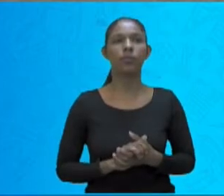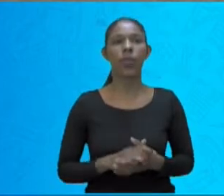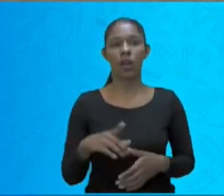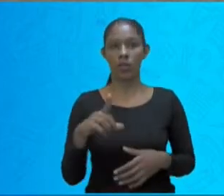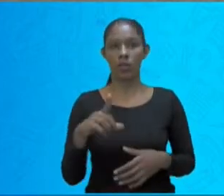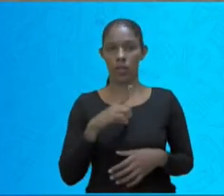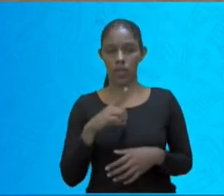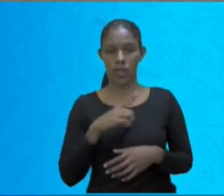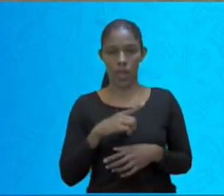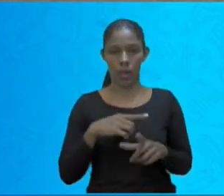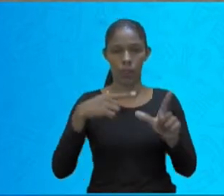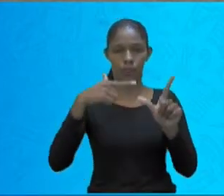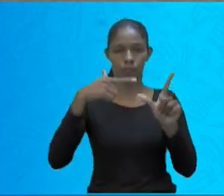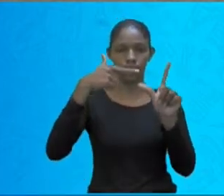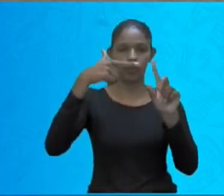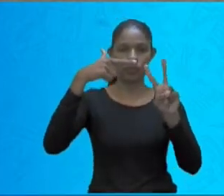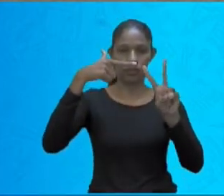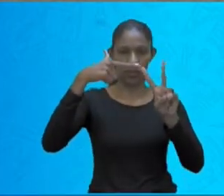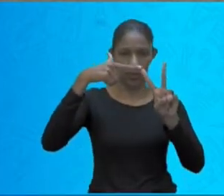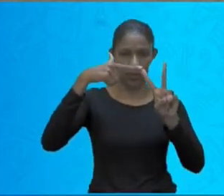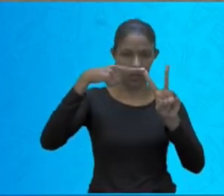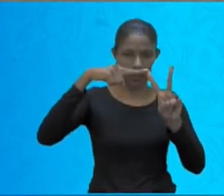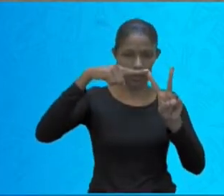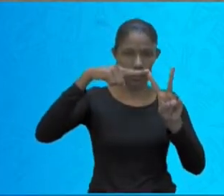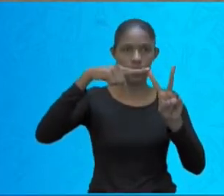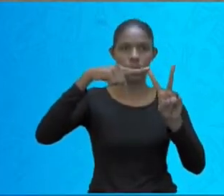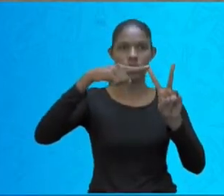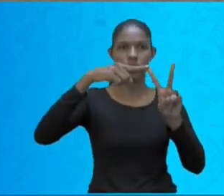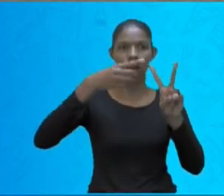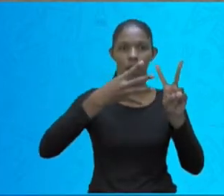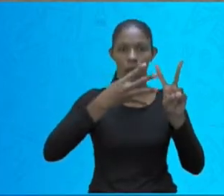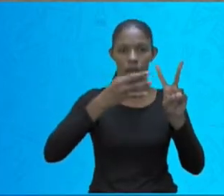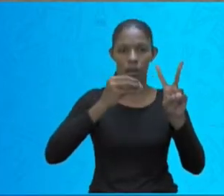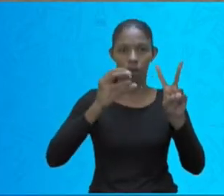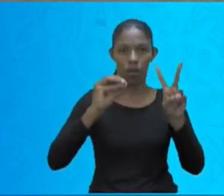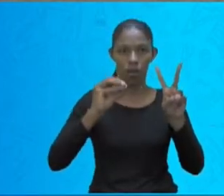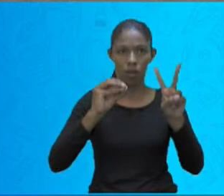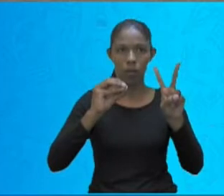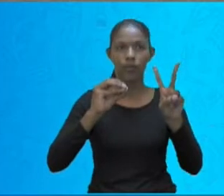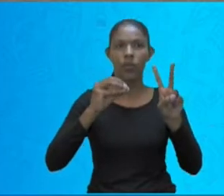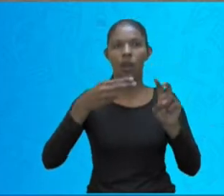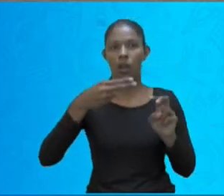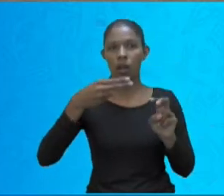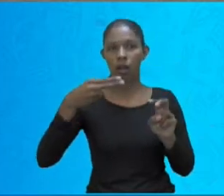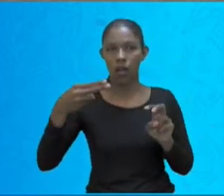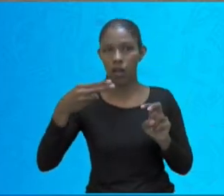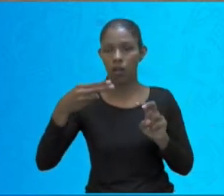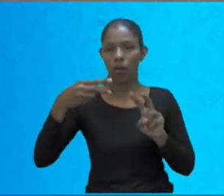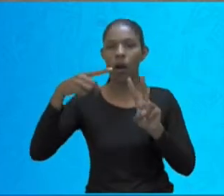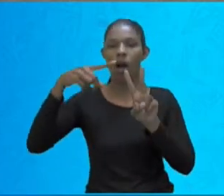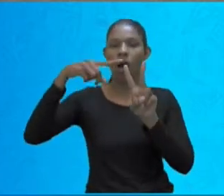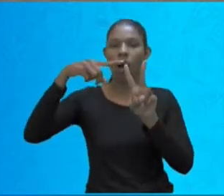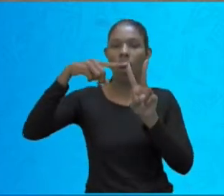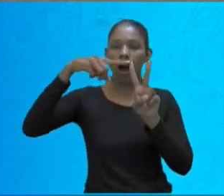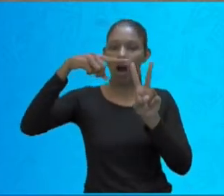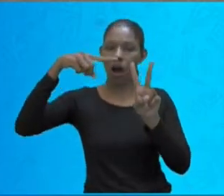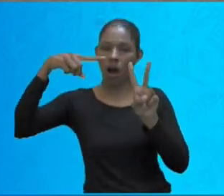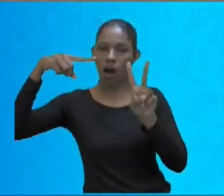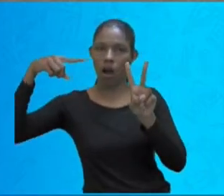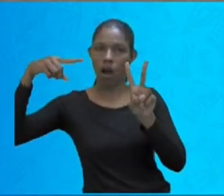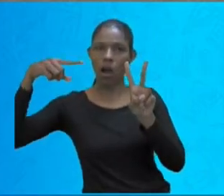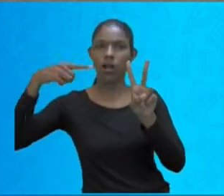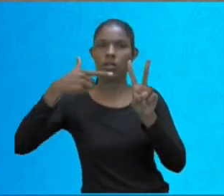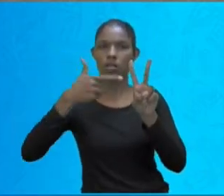eu tenho 400 é igual a raiz quadrada de 2 ao quadrado vezes 2